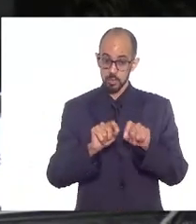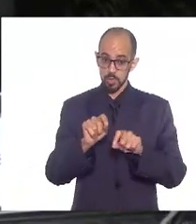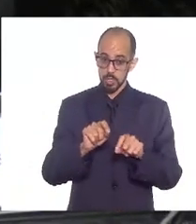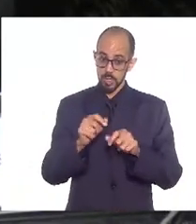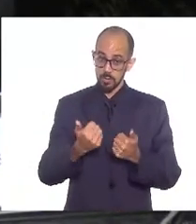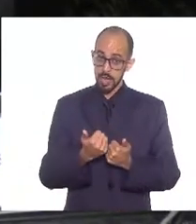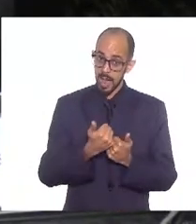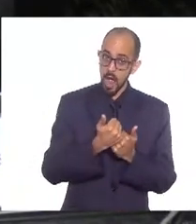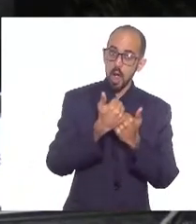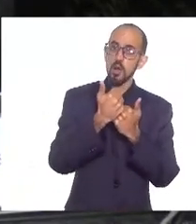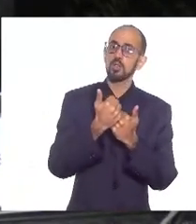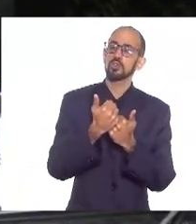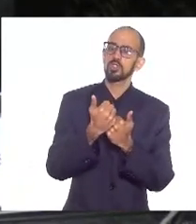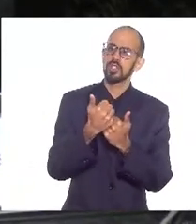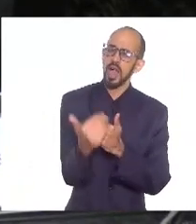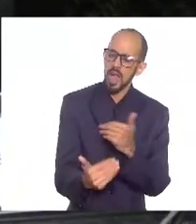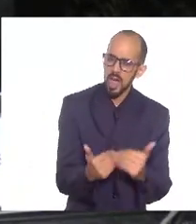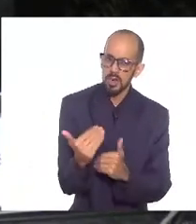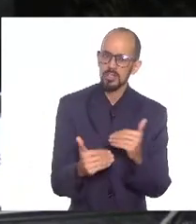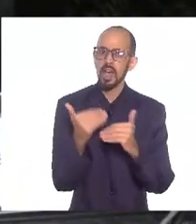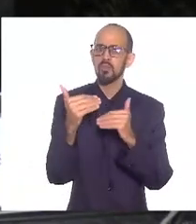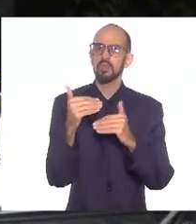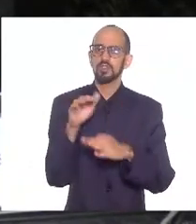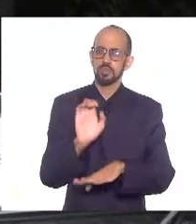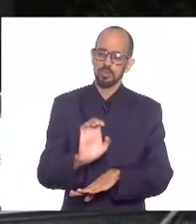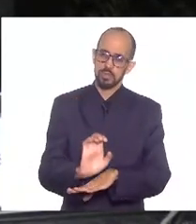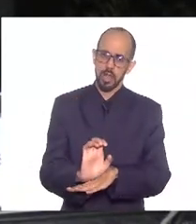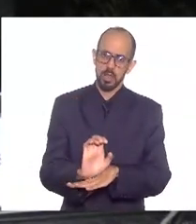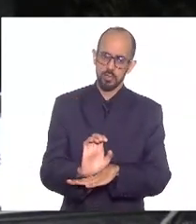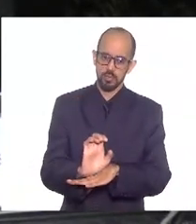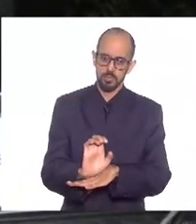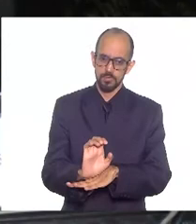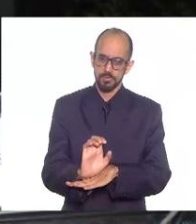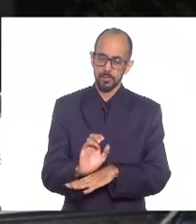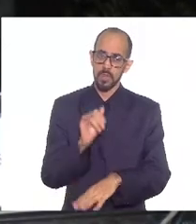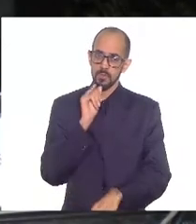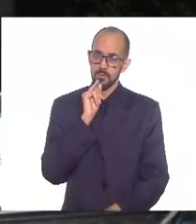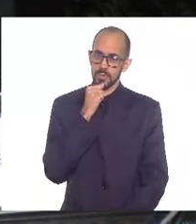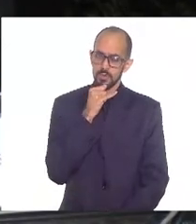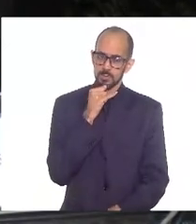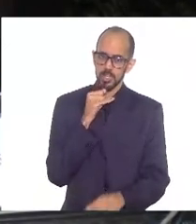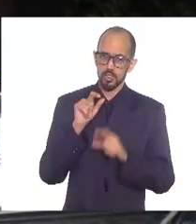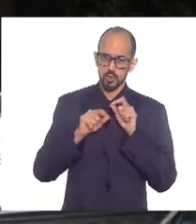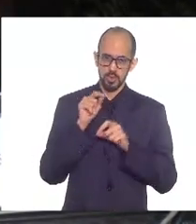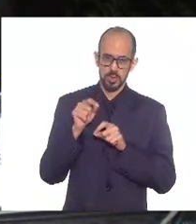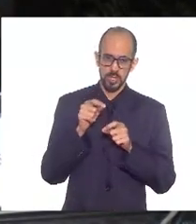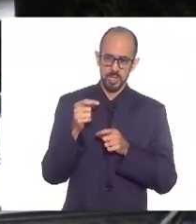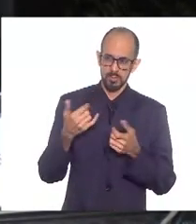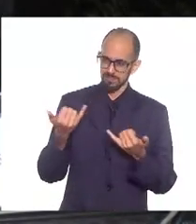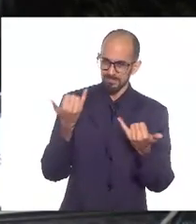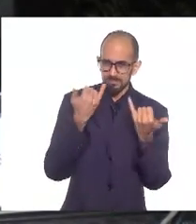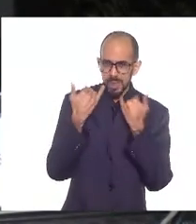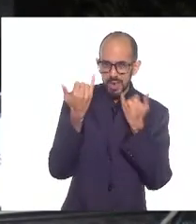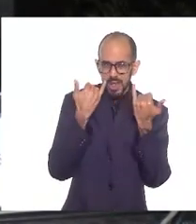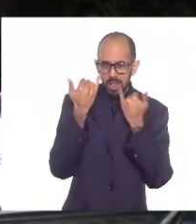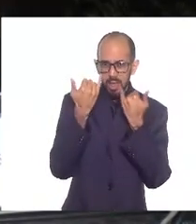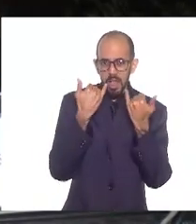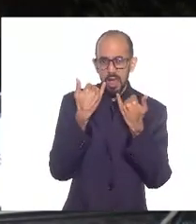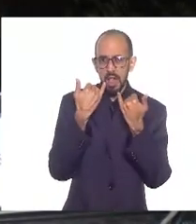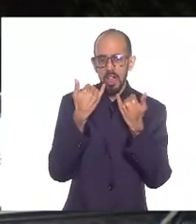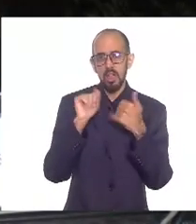ajudará muito nesse avanço do Estado. Infelizmente, a gente ouve que o Estado já